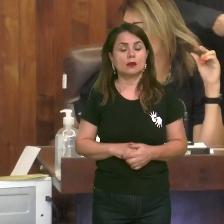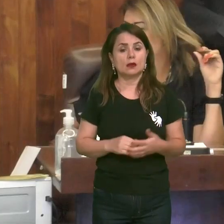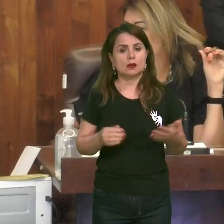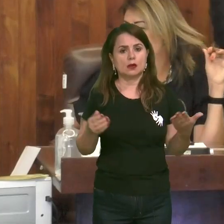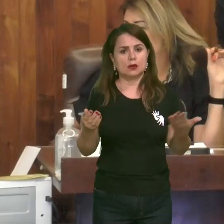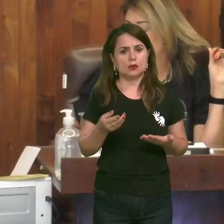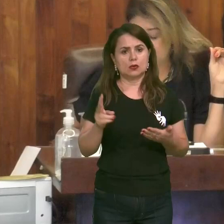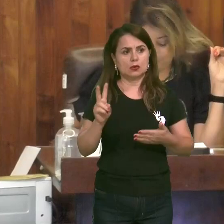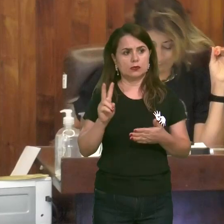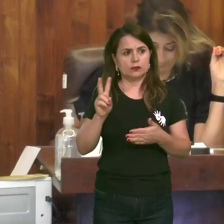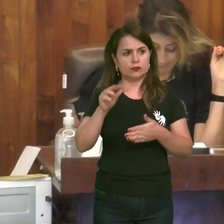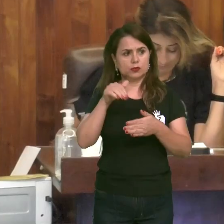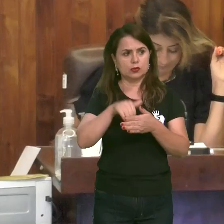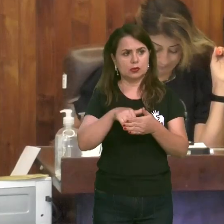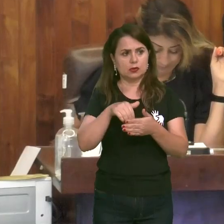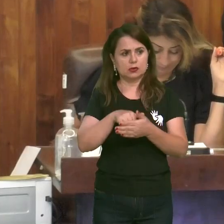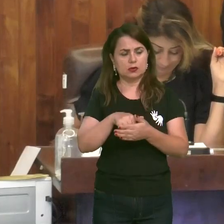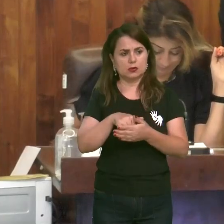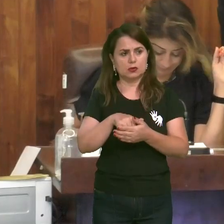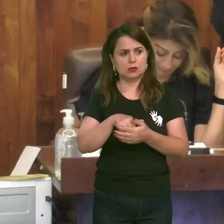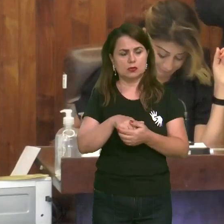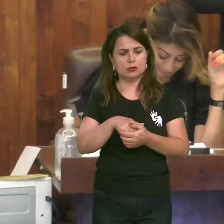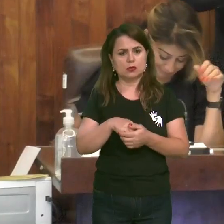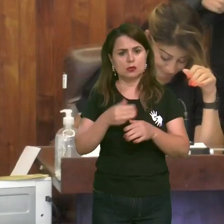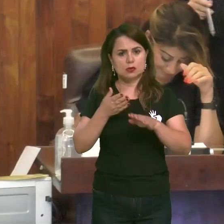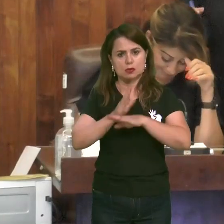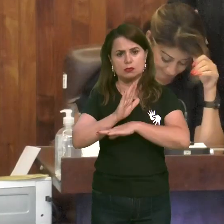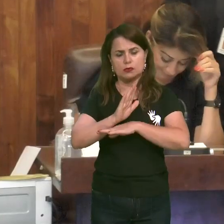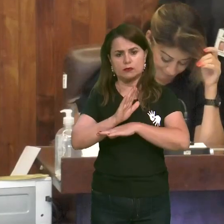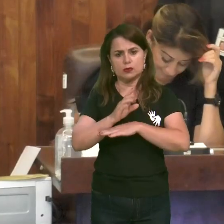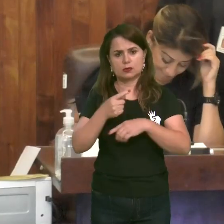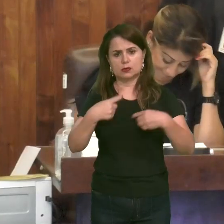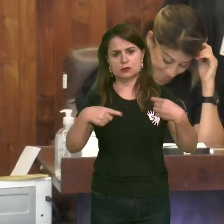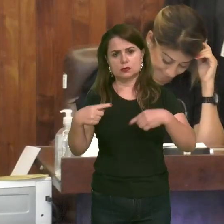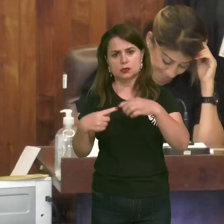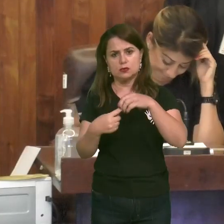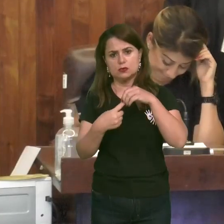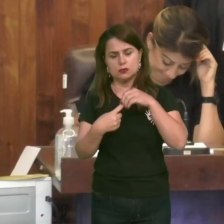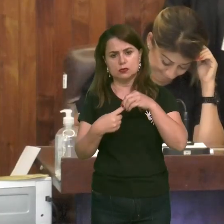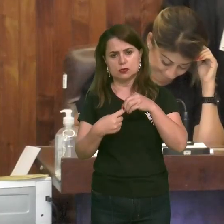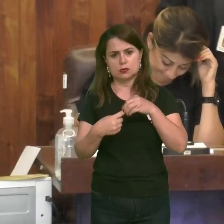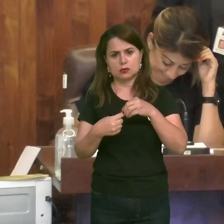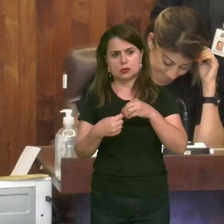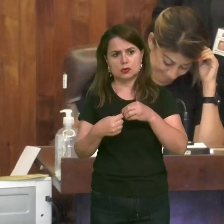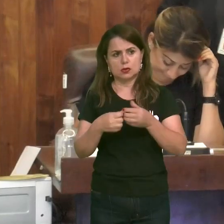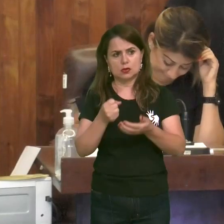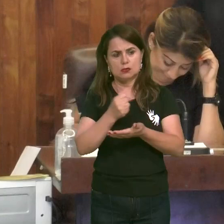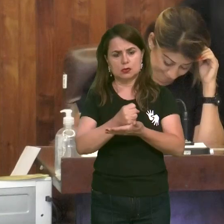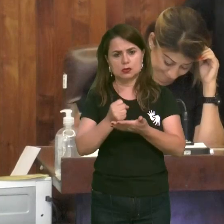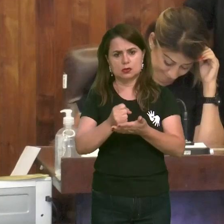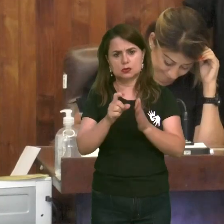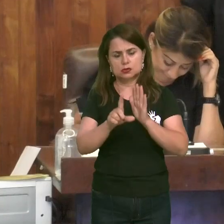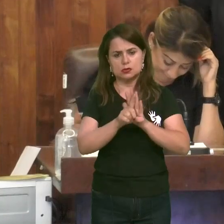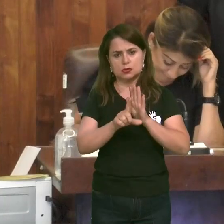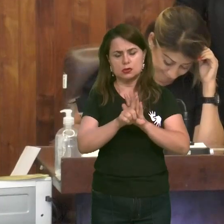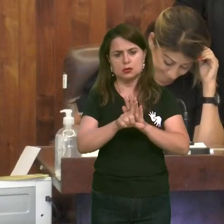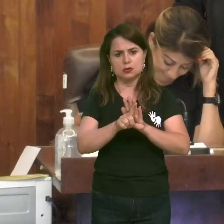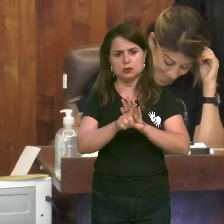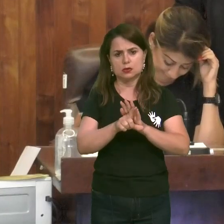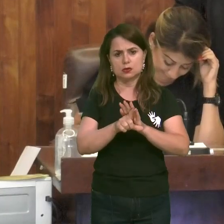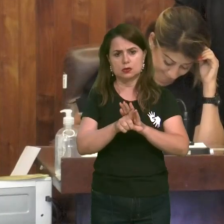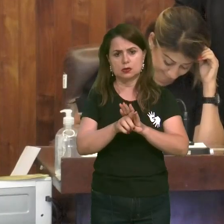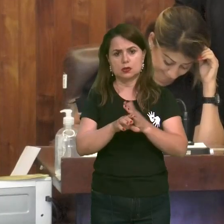passemos as votação a votação aprovada em discussão única ao projeto de lei 112 de 2022 passamos agora